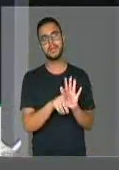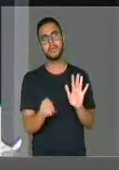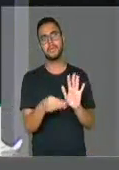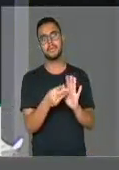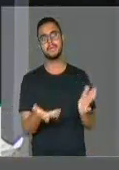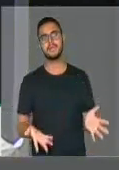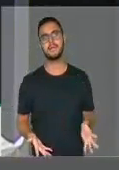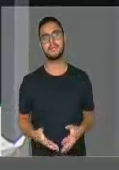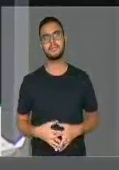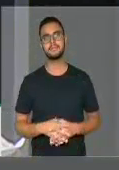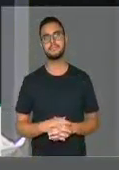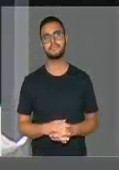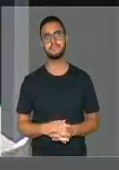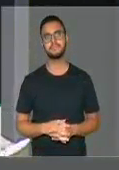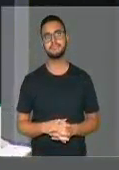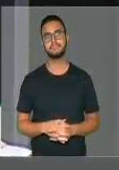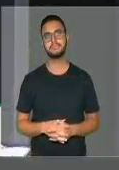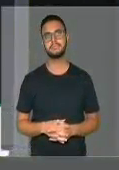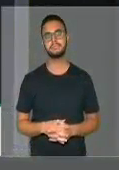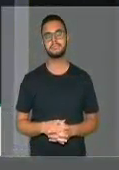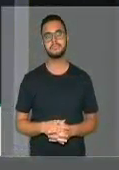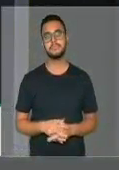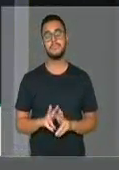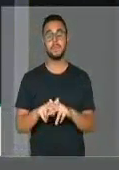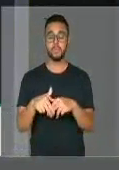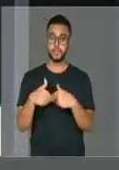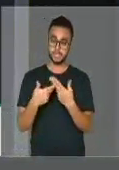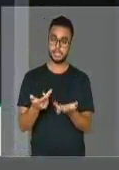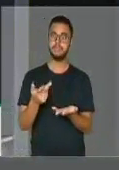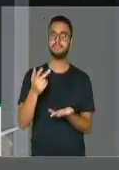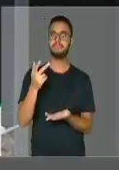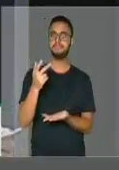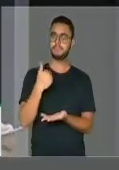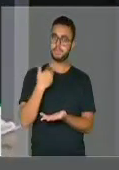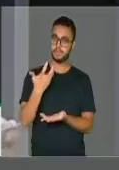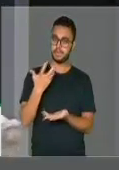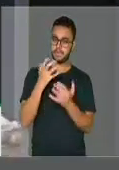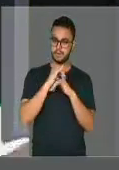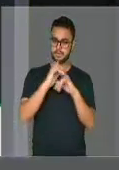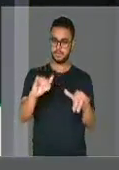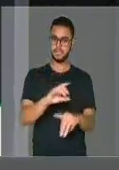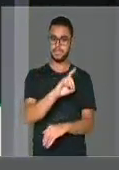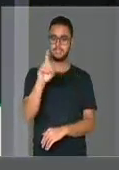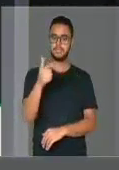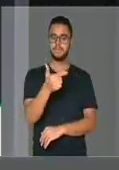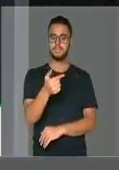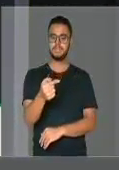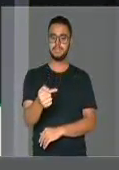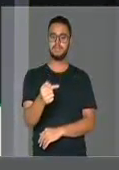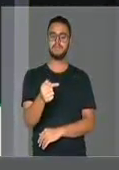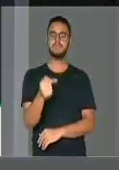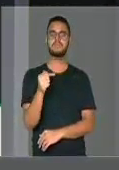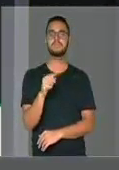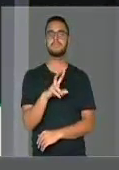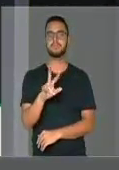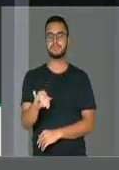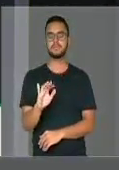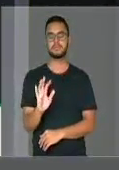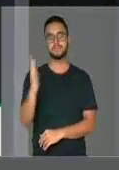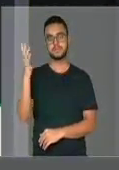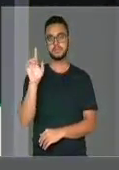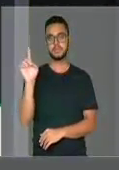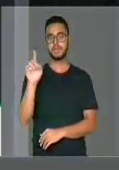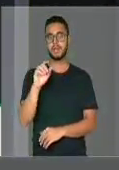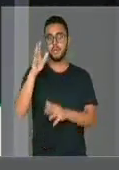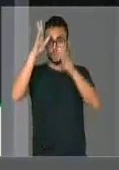164. Então, senhor presidente, eu quero aqui fazer o registro. Dia 27, nós teremos no Estado do